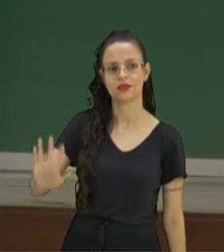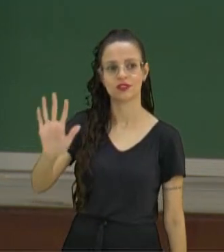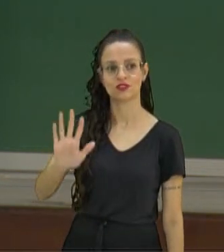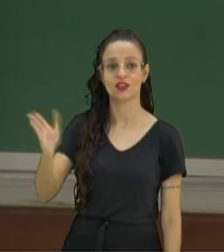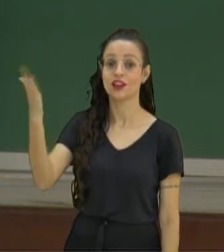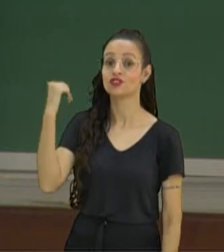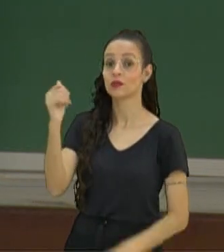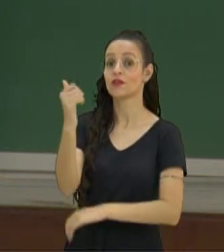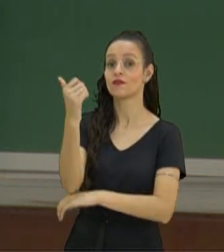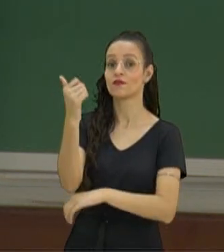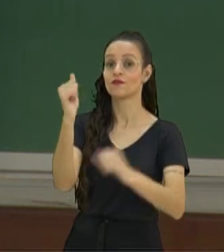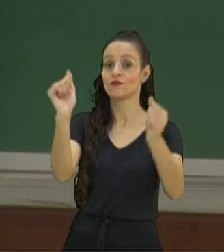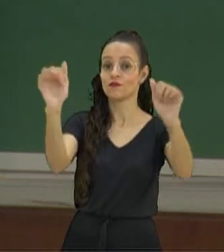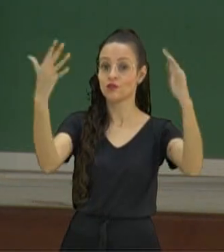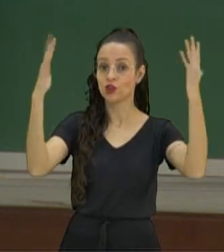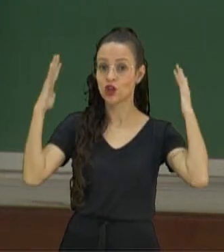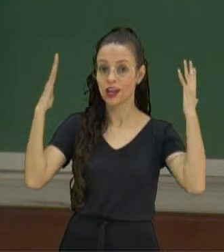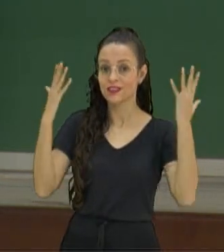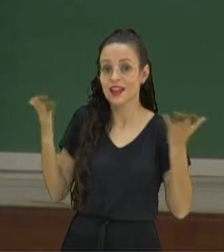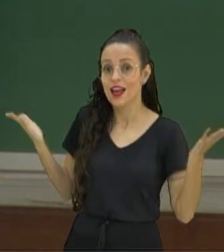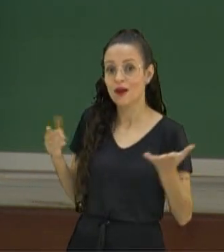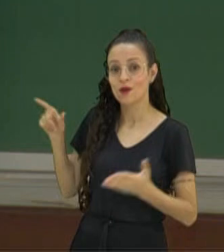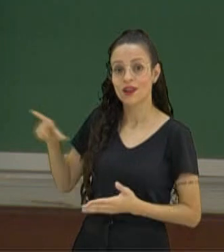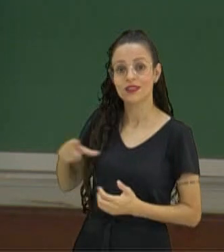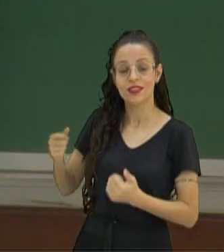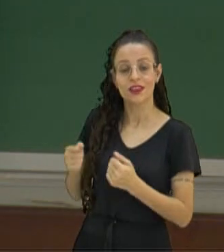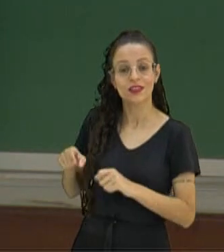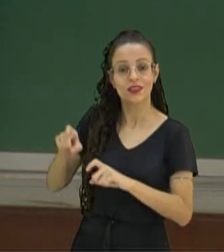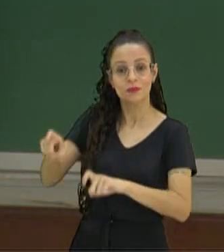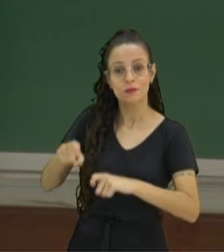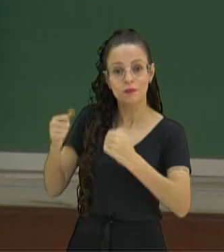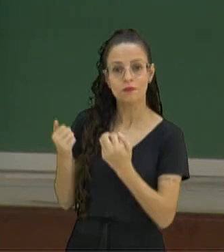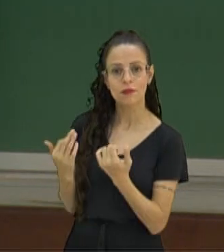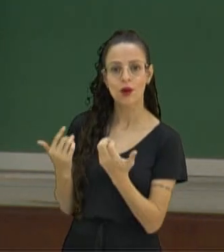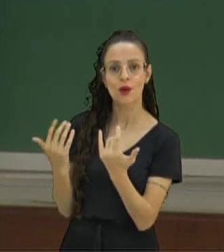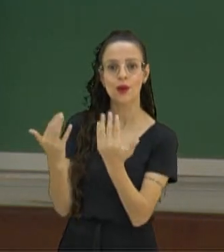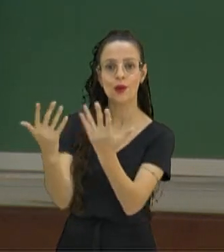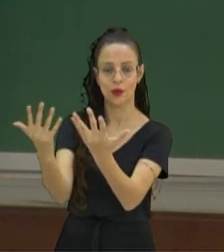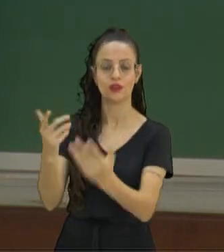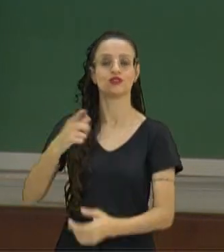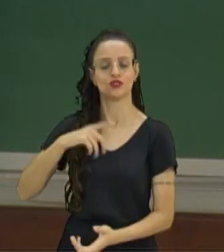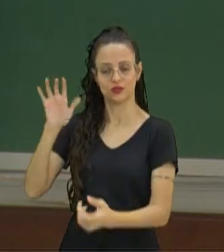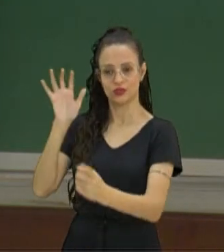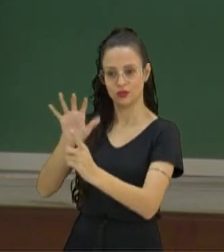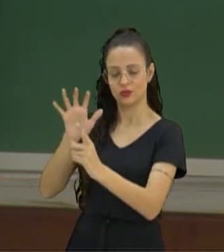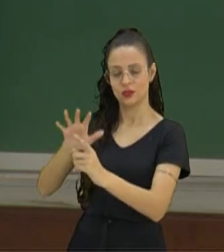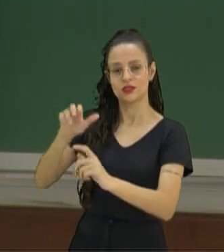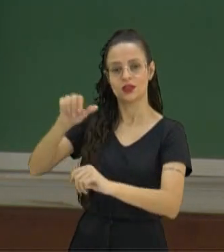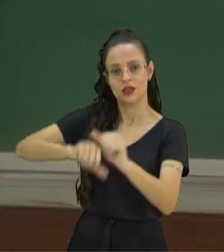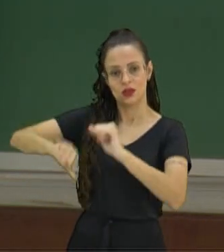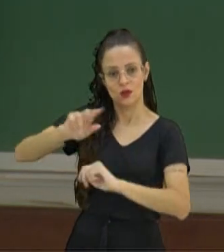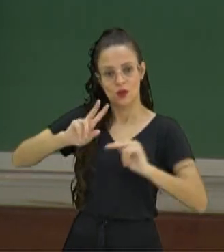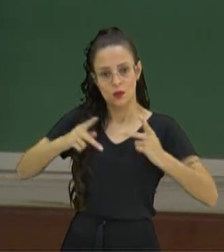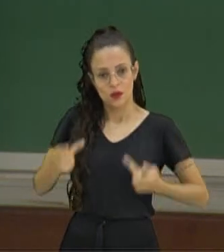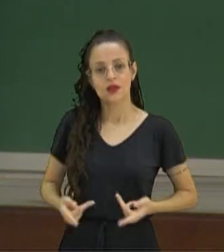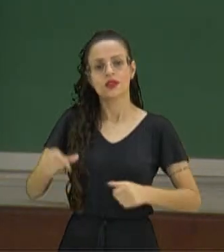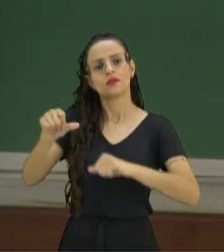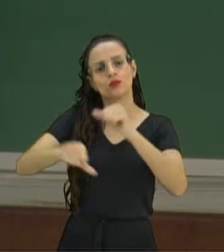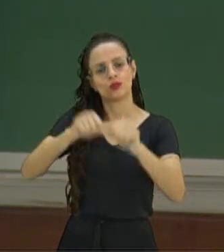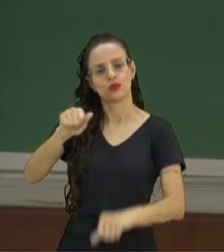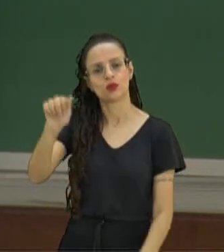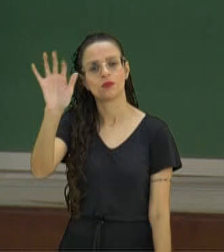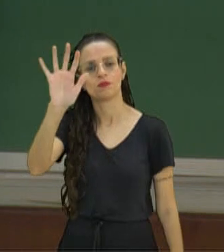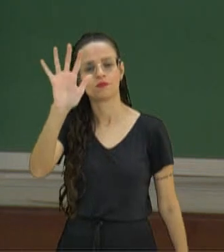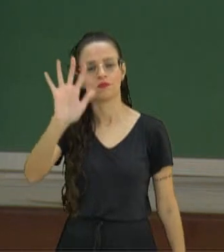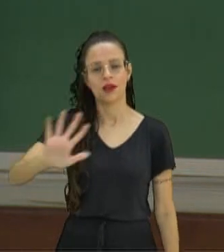tinha uma floresta e hoje tem uma lavoura. Então, eu tive uma intervenção humana, eu tive uma mudança na paisagem. E eu